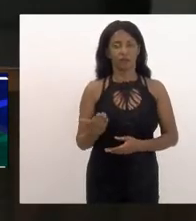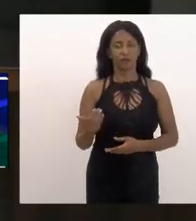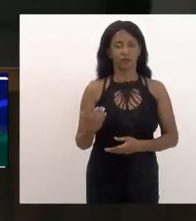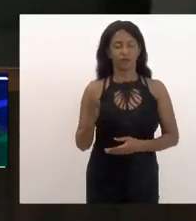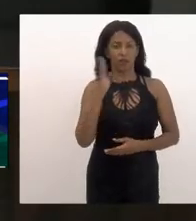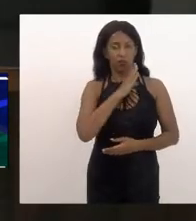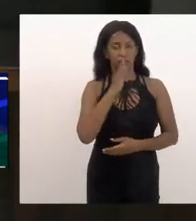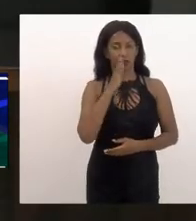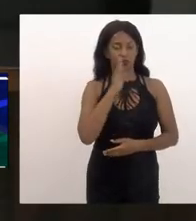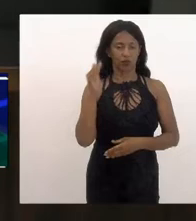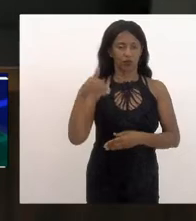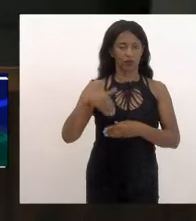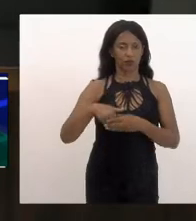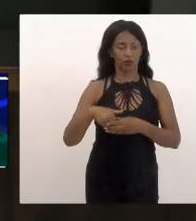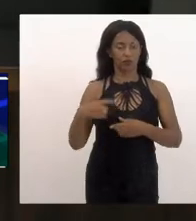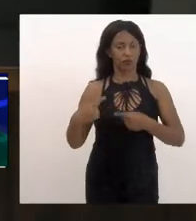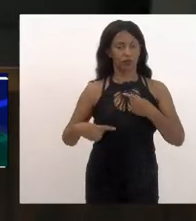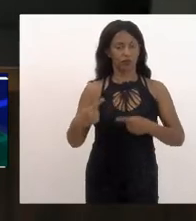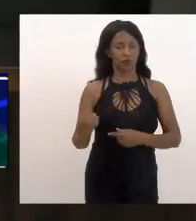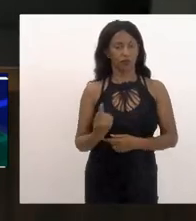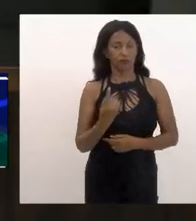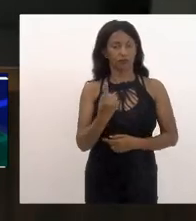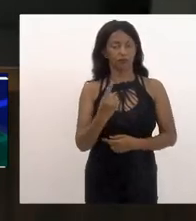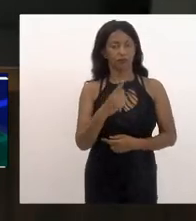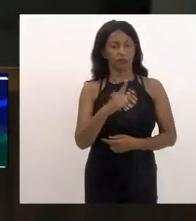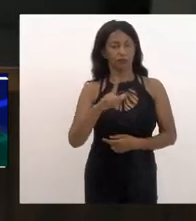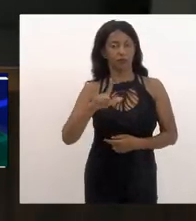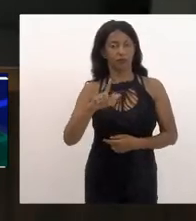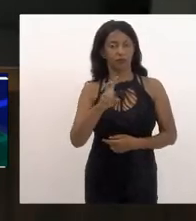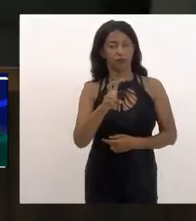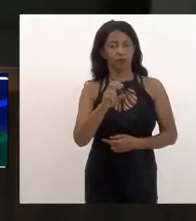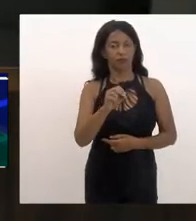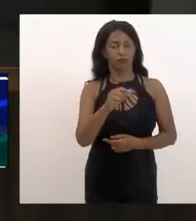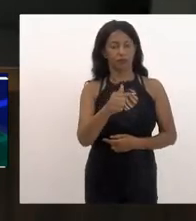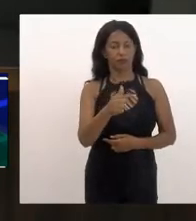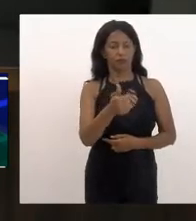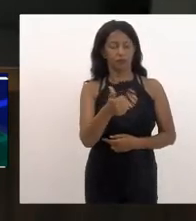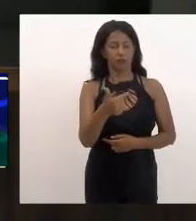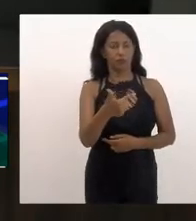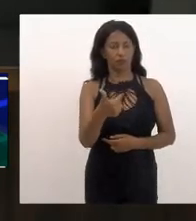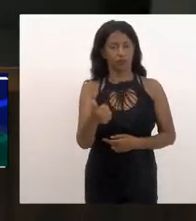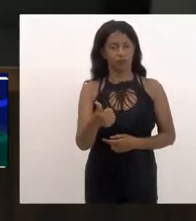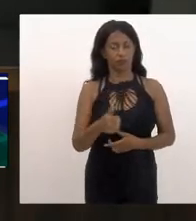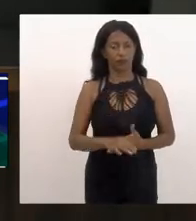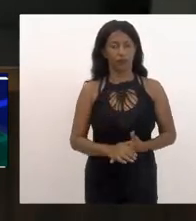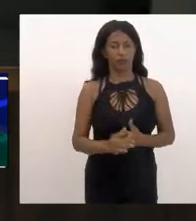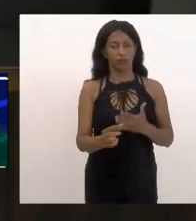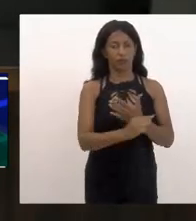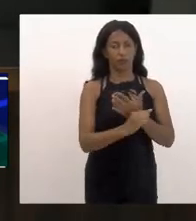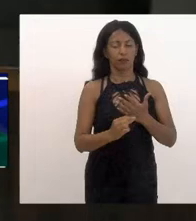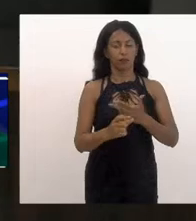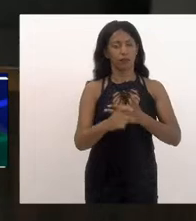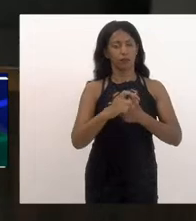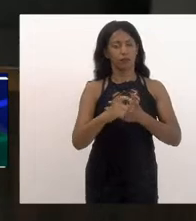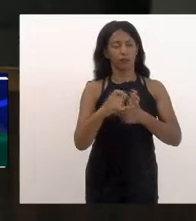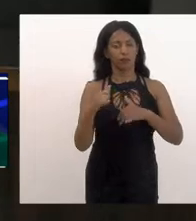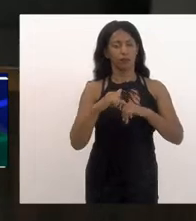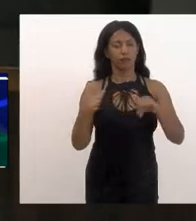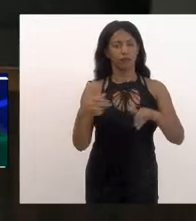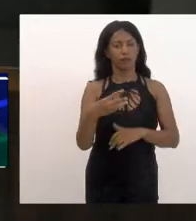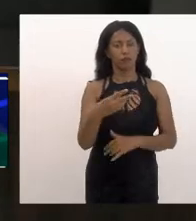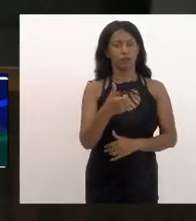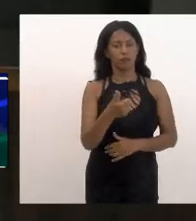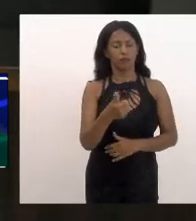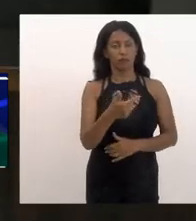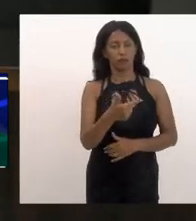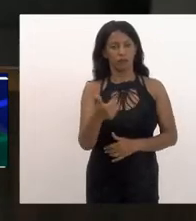em regime de urgência, em votação, em discussão única, projeto de lei 5071 de 21, de autoria do Poder Executivo, mensagem 31